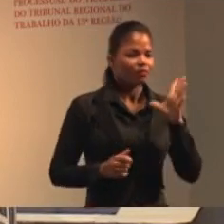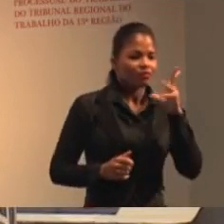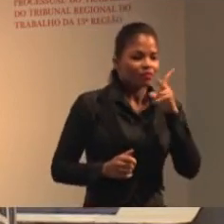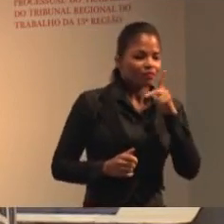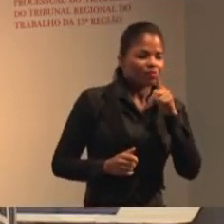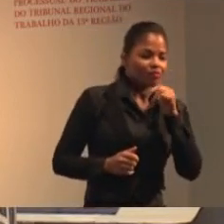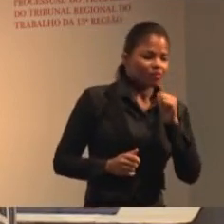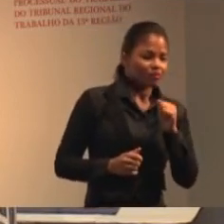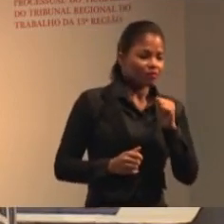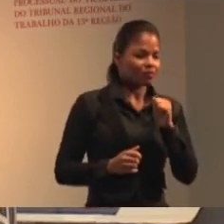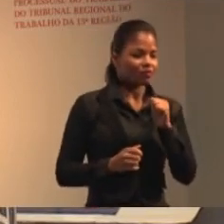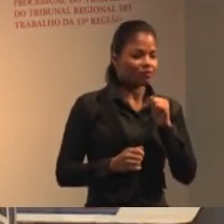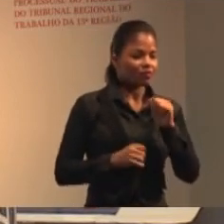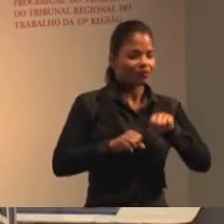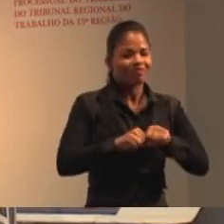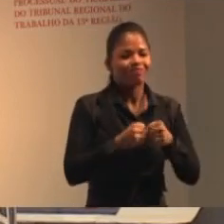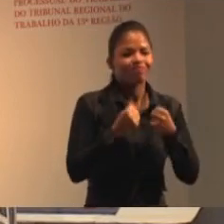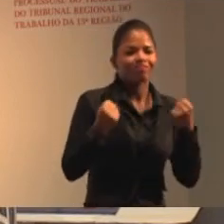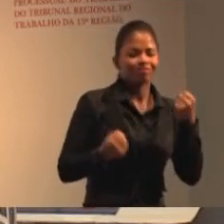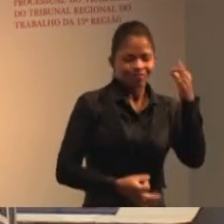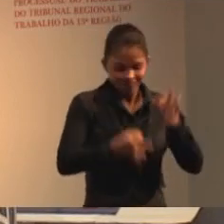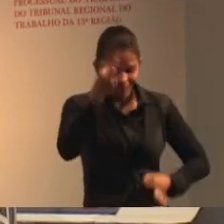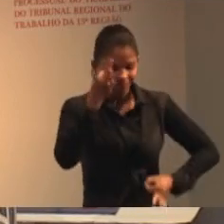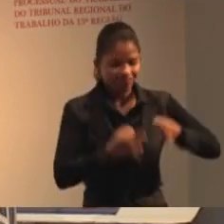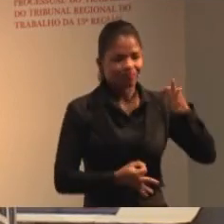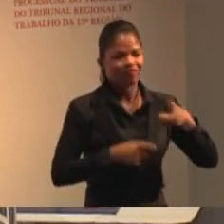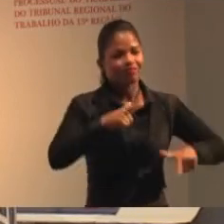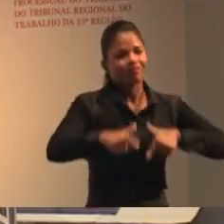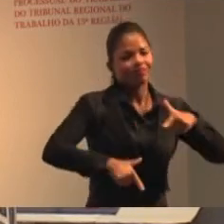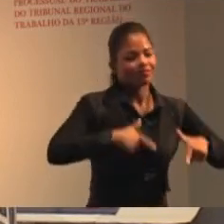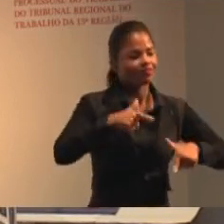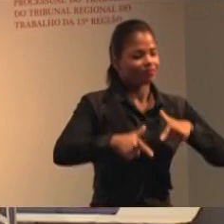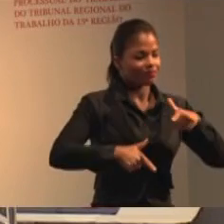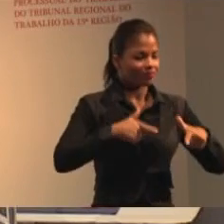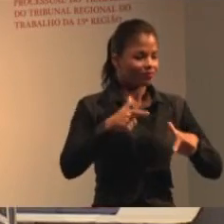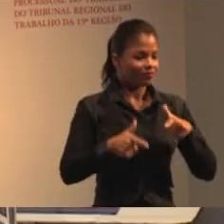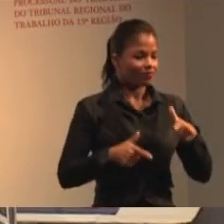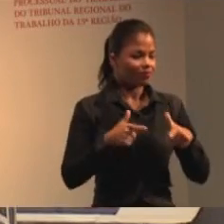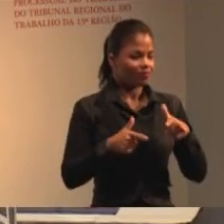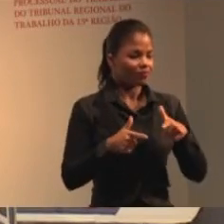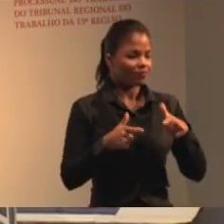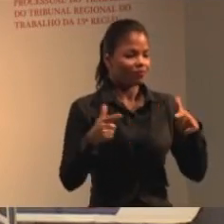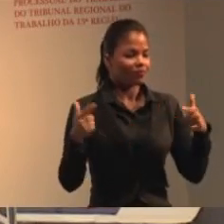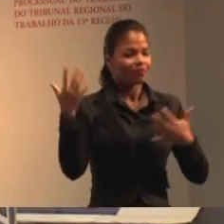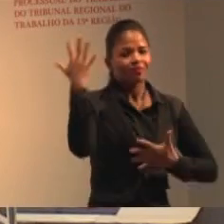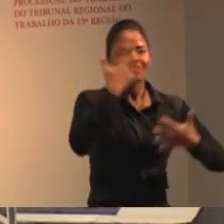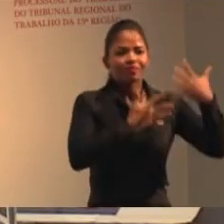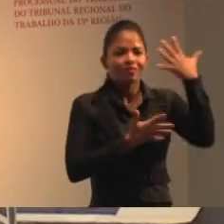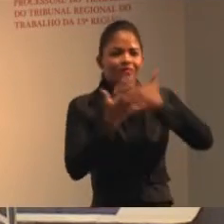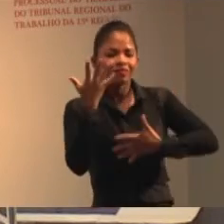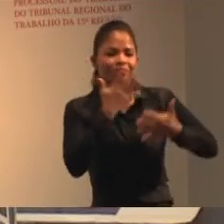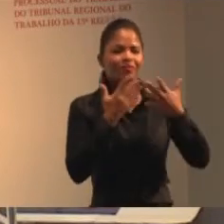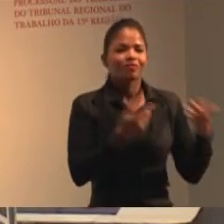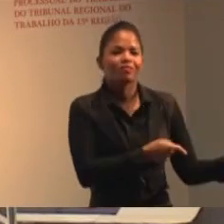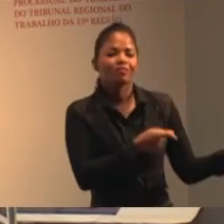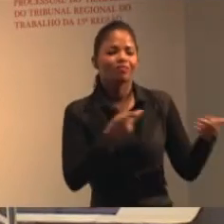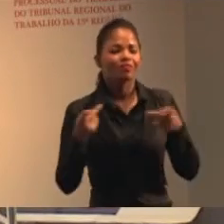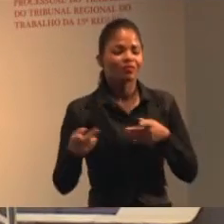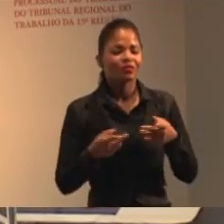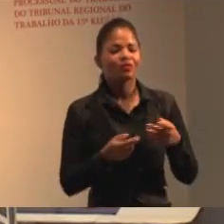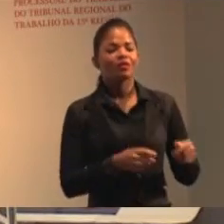Lentamente desestruturam a justiça do trabalho, meramente impedindo-a de contratar juízes